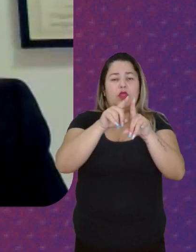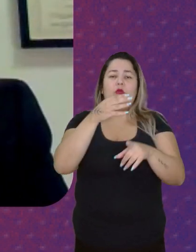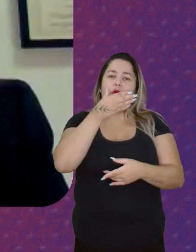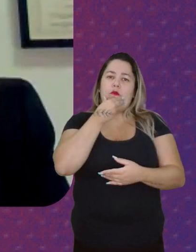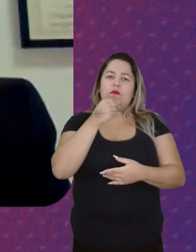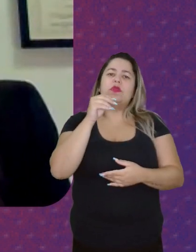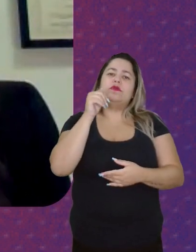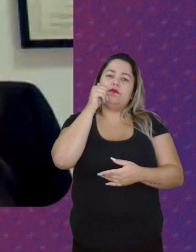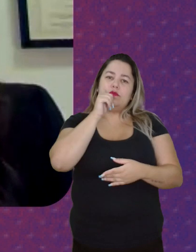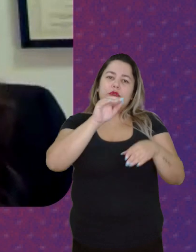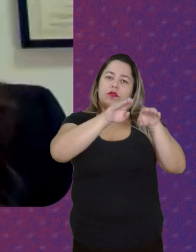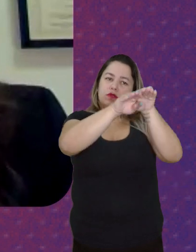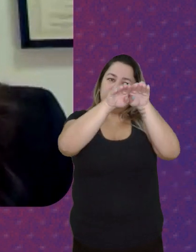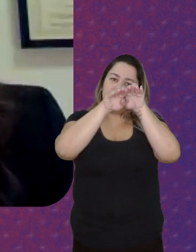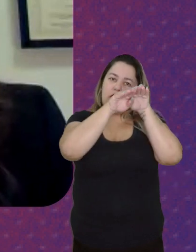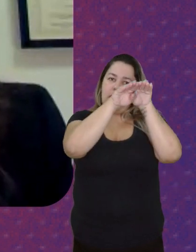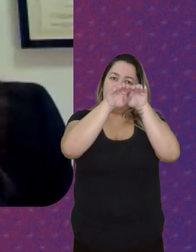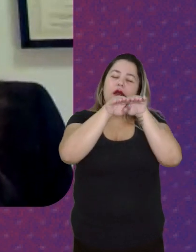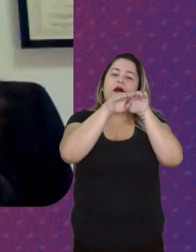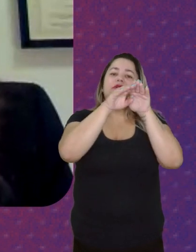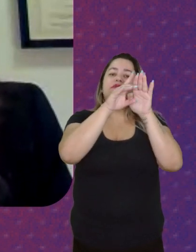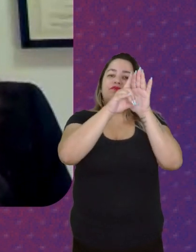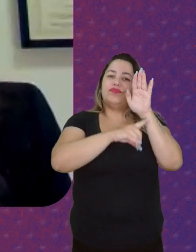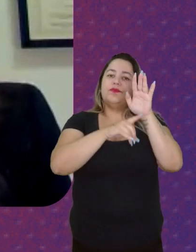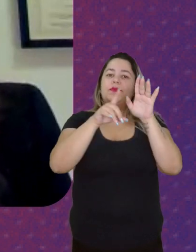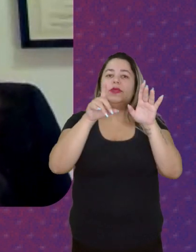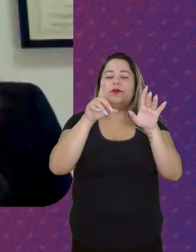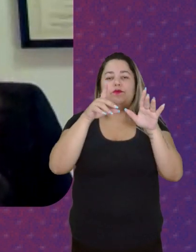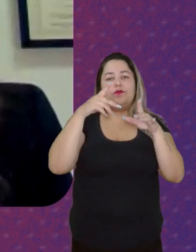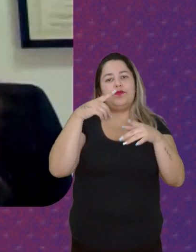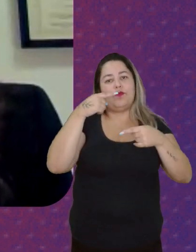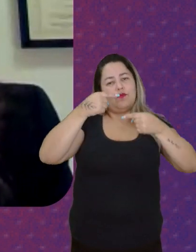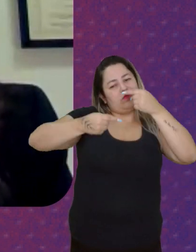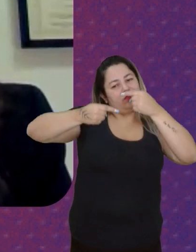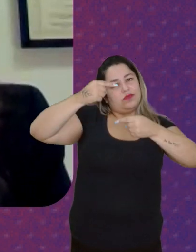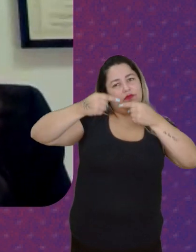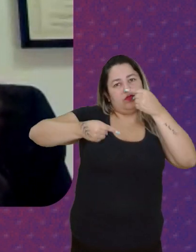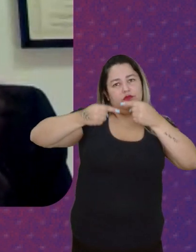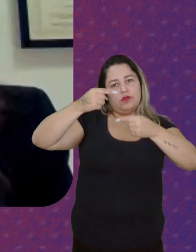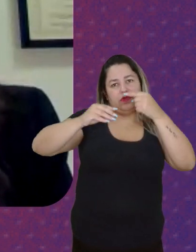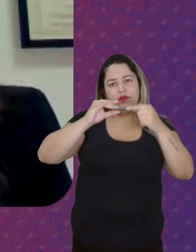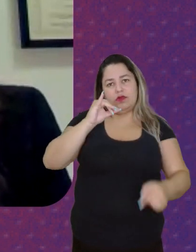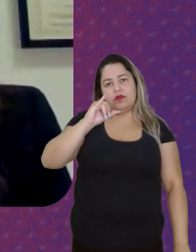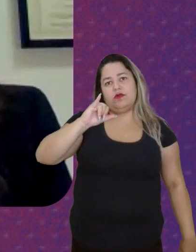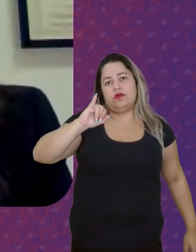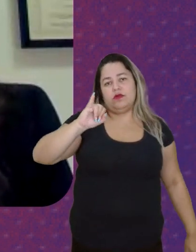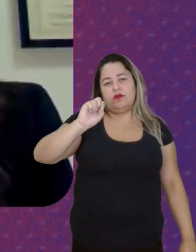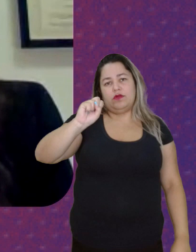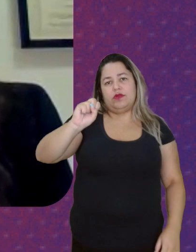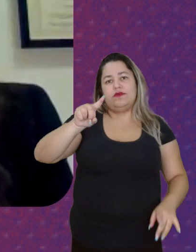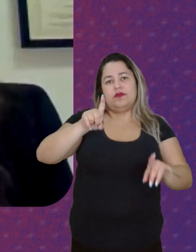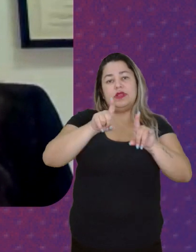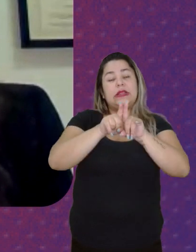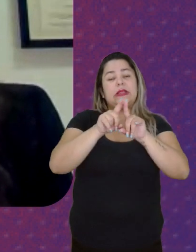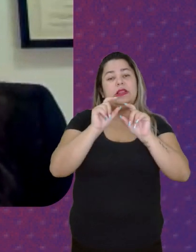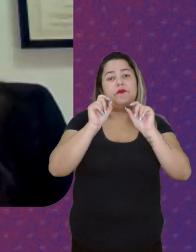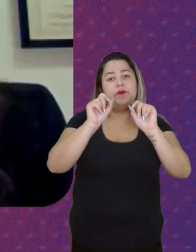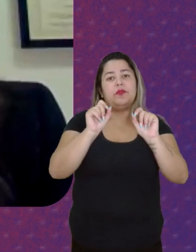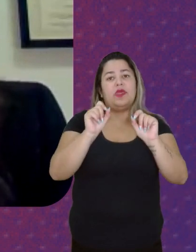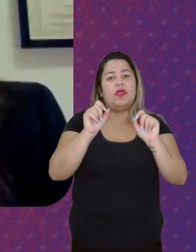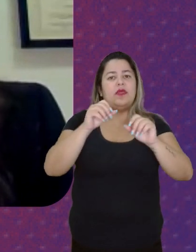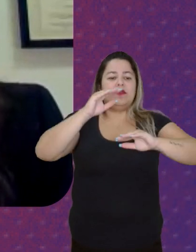são iguais em direitos, né, no gozo dos seus direitos políticos, dos seus direitos civis e políticos, apesar de tudo isso,